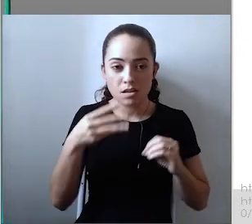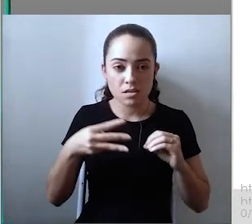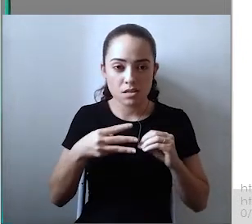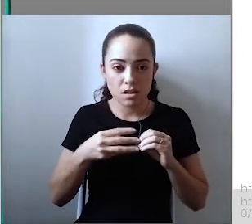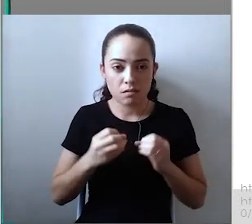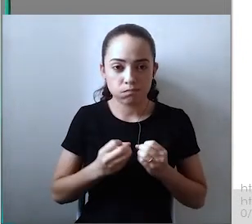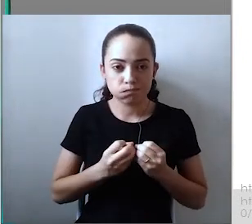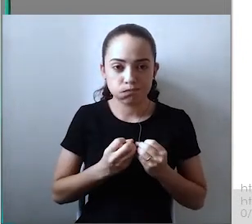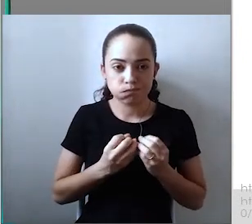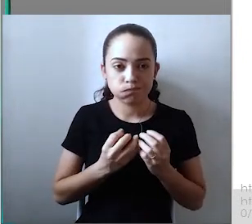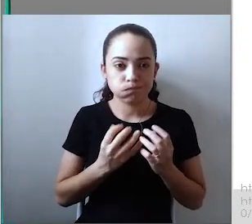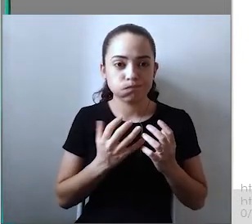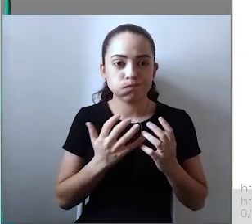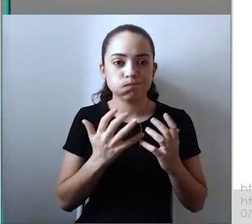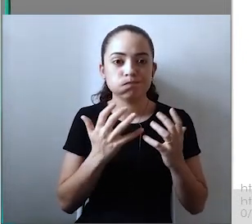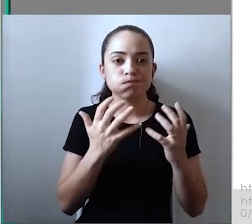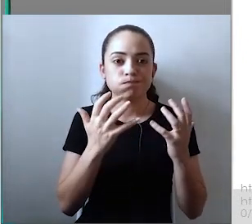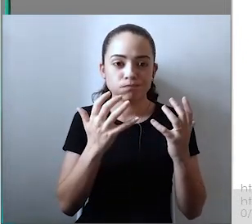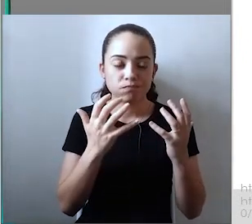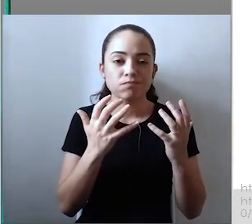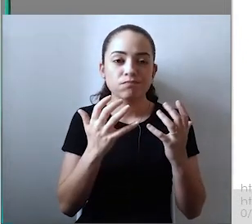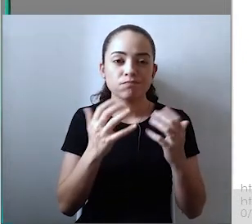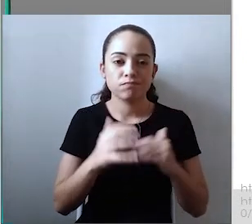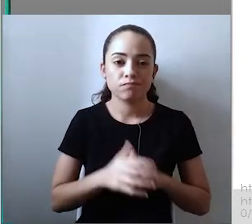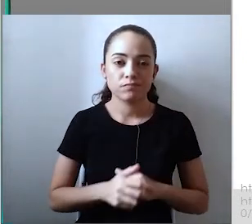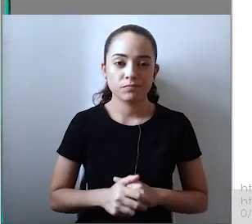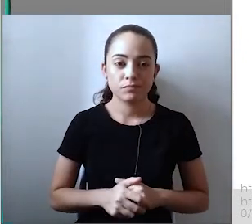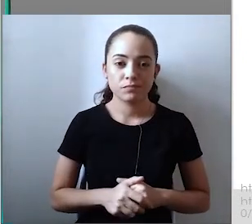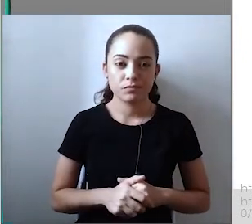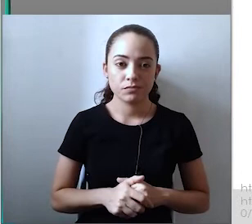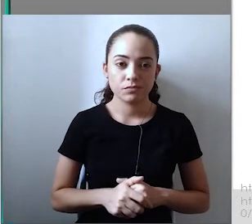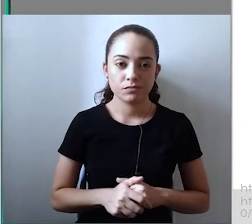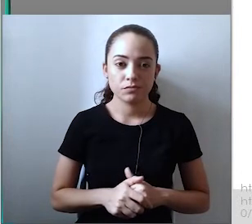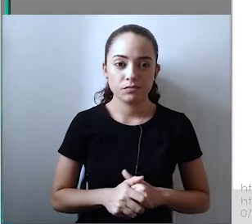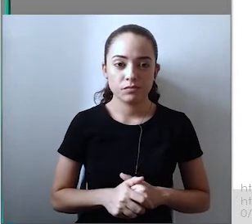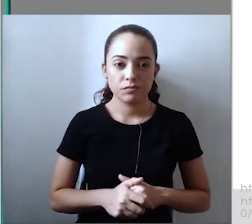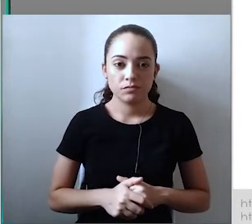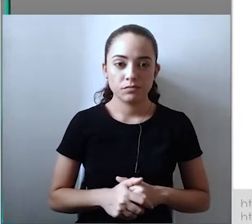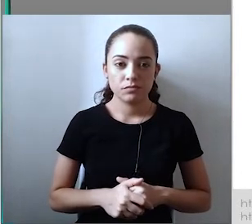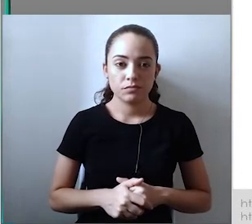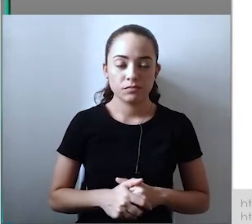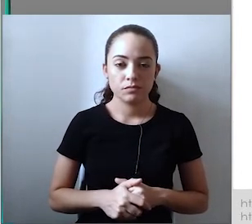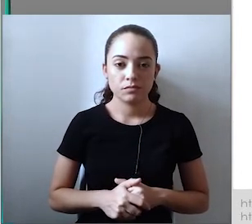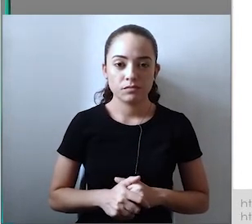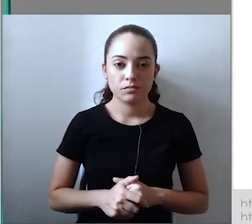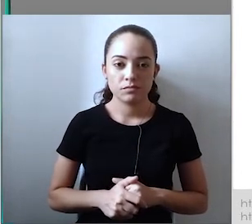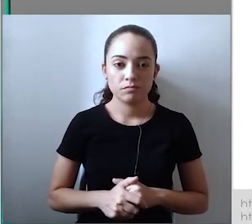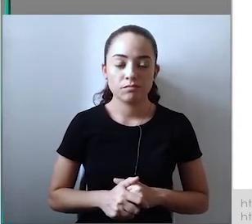da transformação ocogênica e regulação dos estágios iniciais do desenvolvimento.